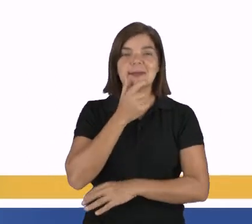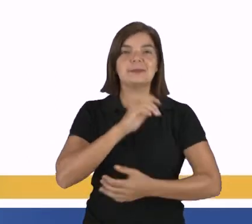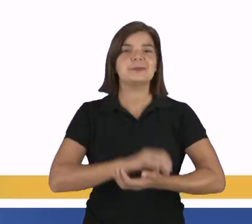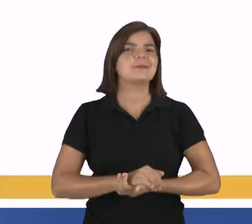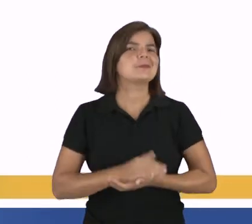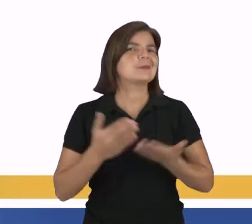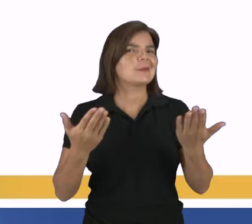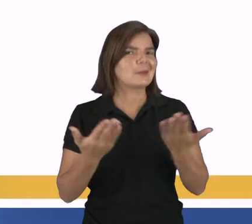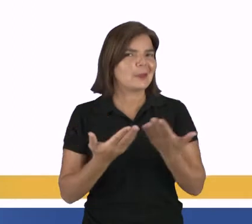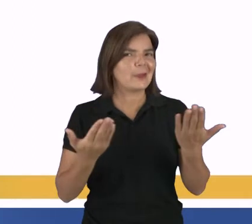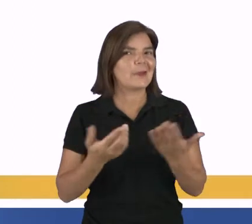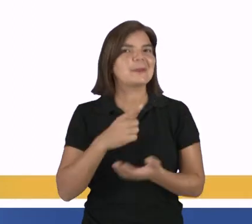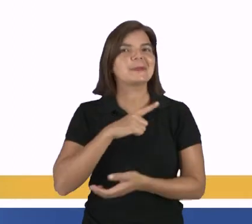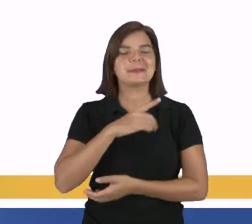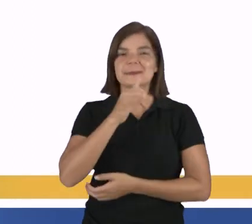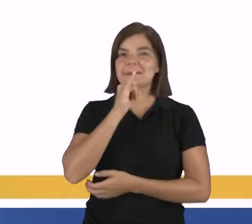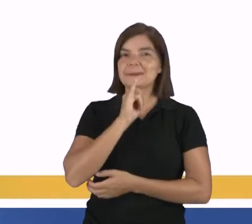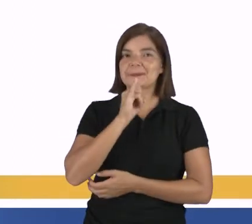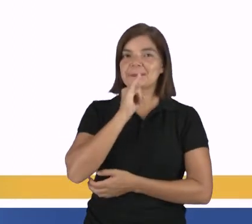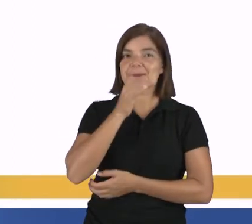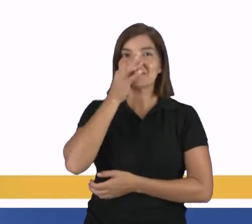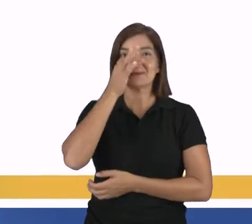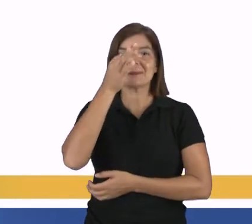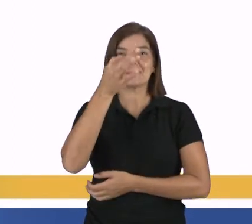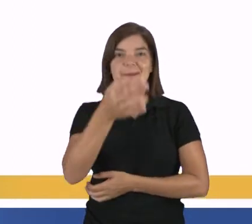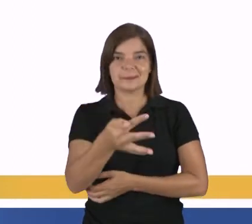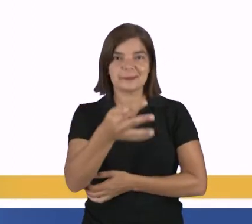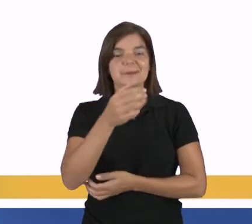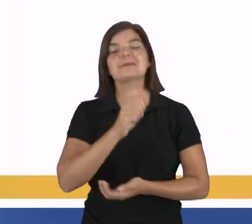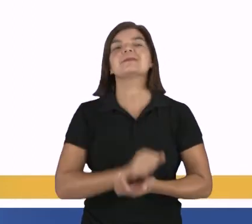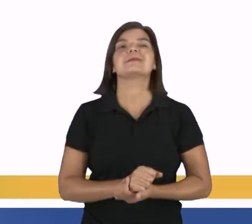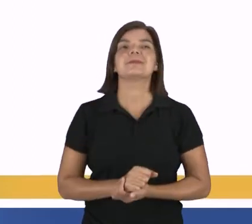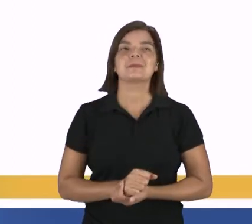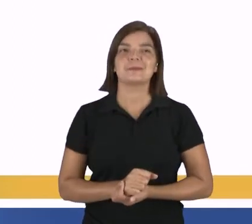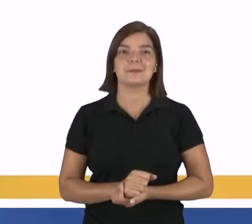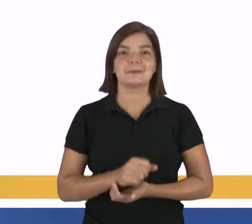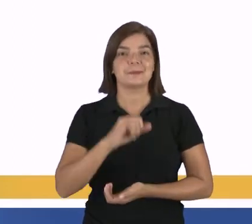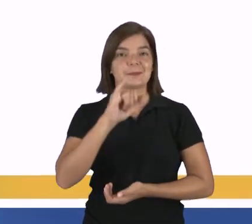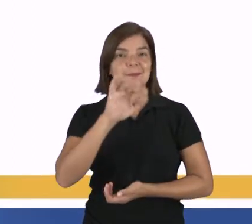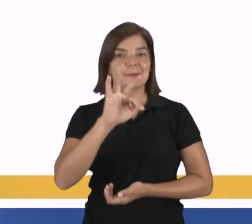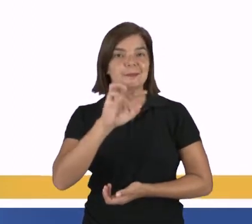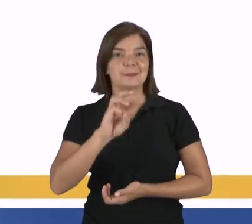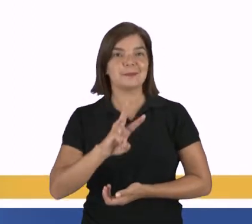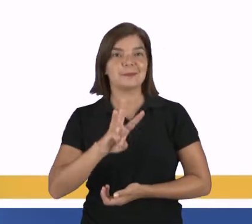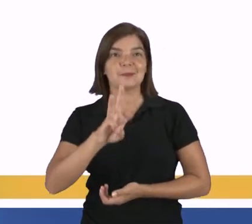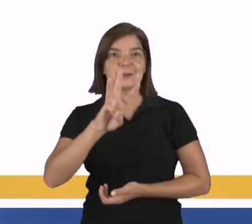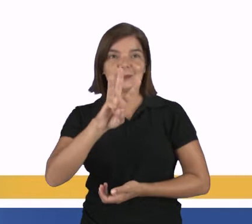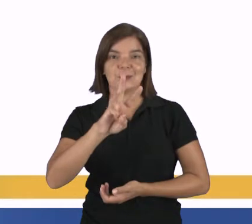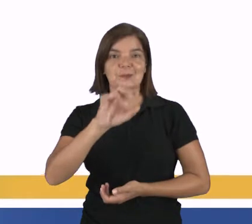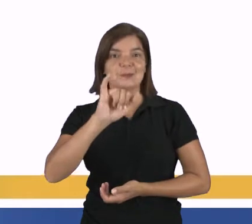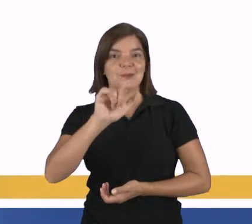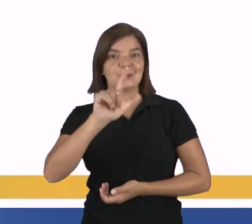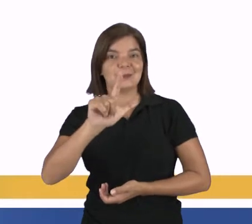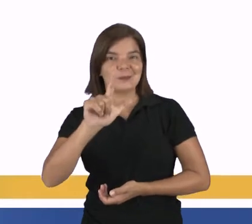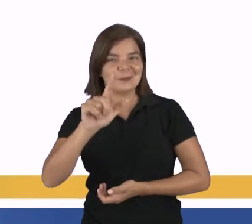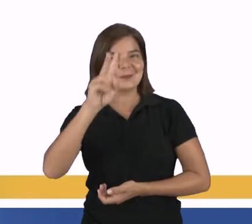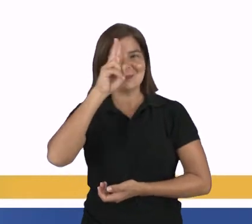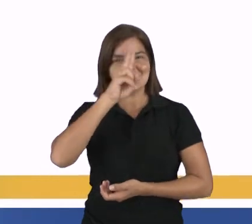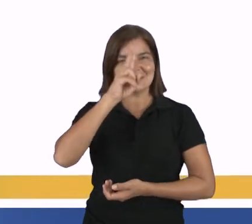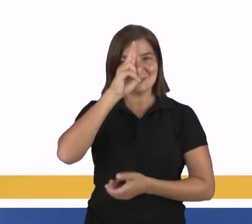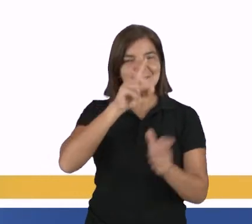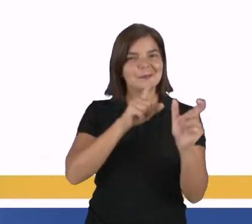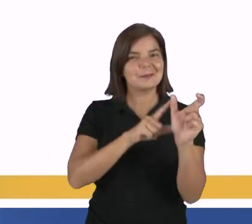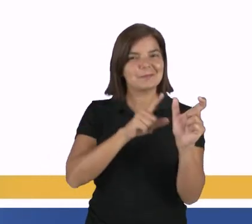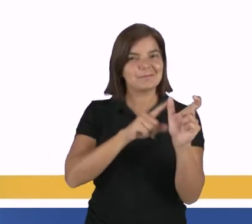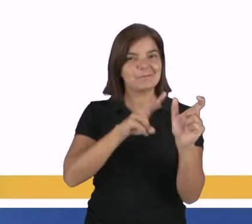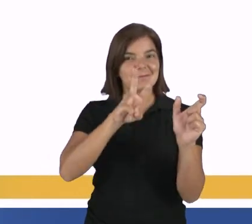E agora nós temos um exemplo de futuro. It will take. Lembrando que o will é aquela partícula que